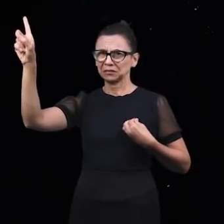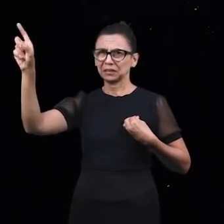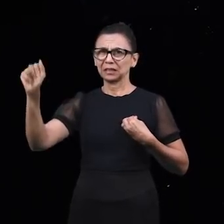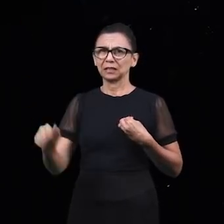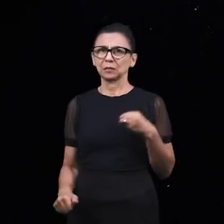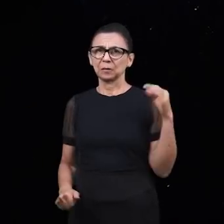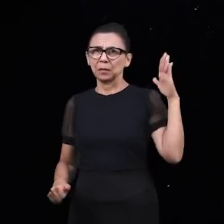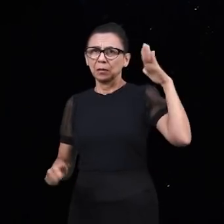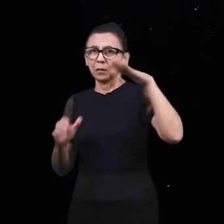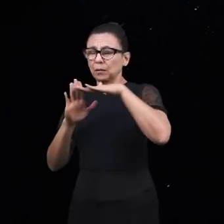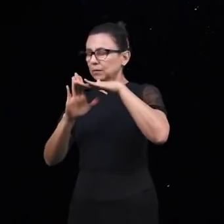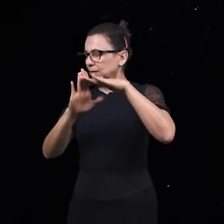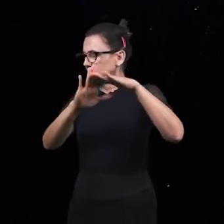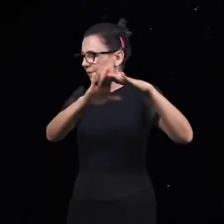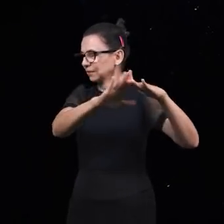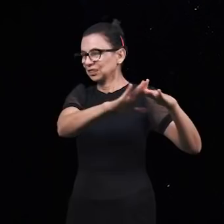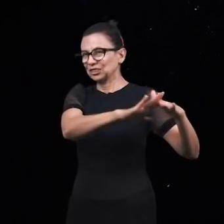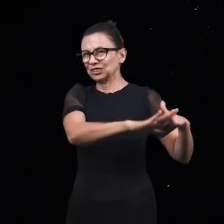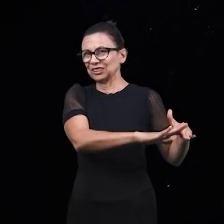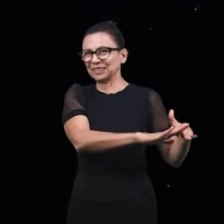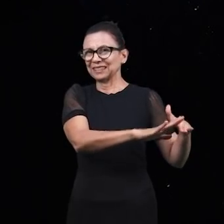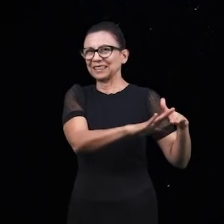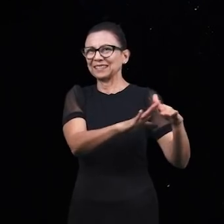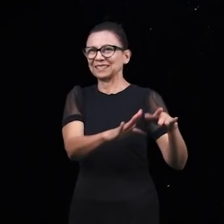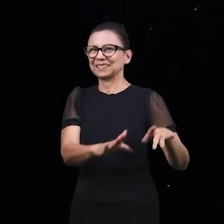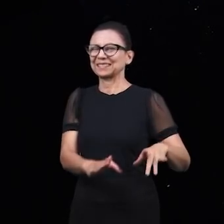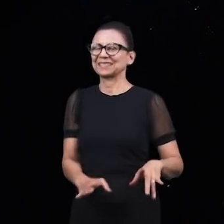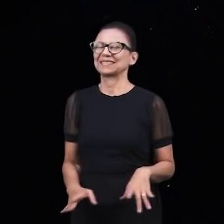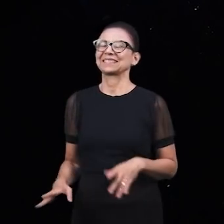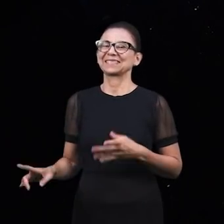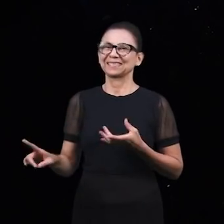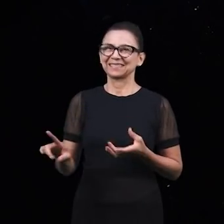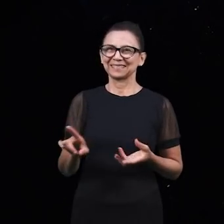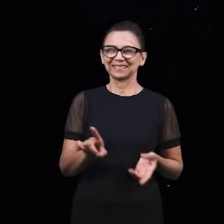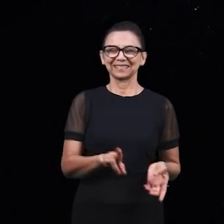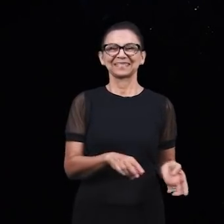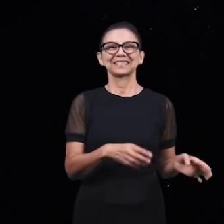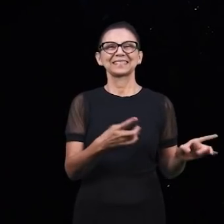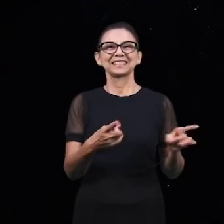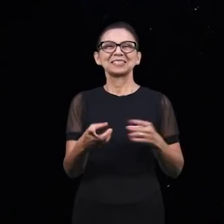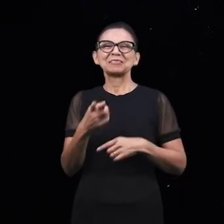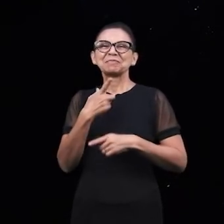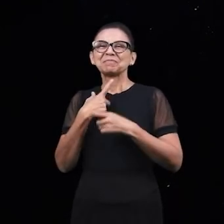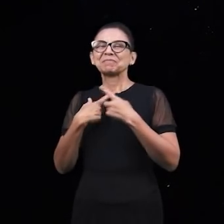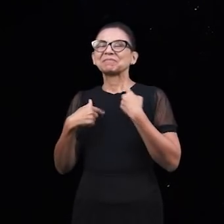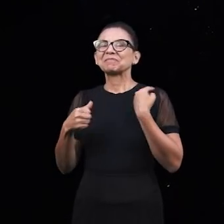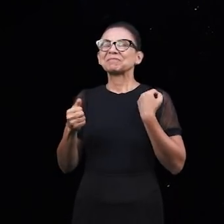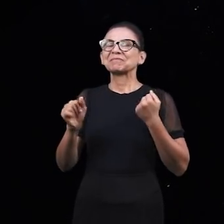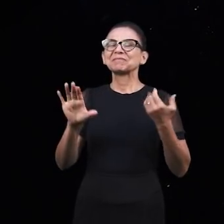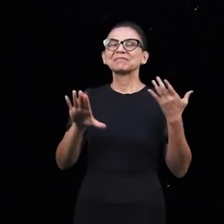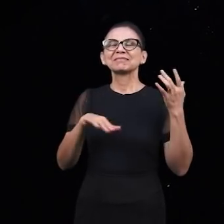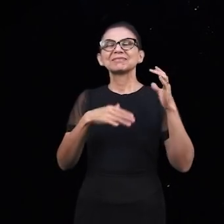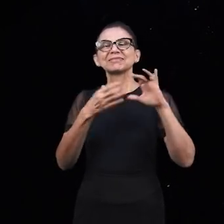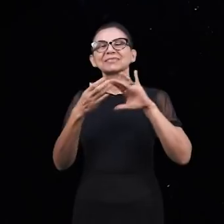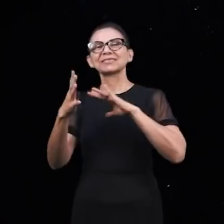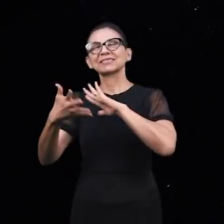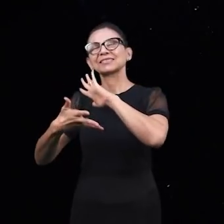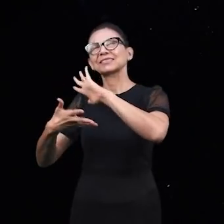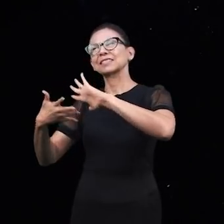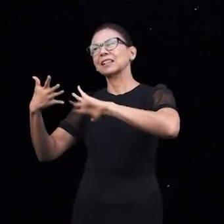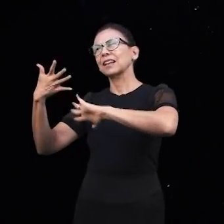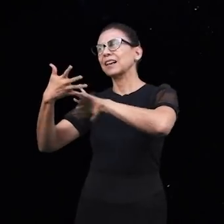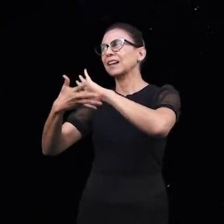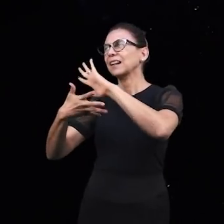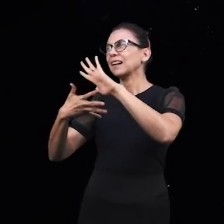que nos livra do perigo e nos faz assim